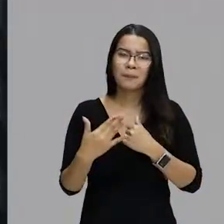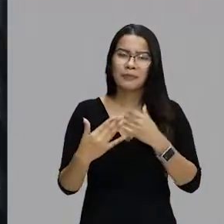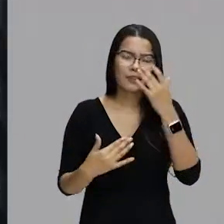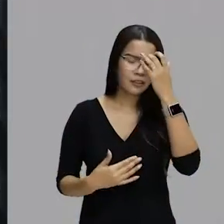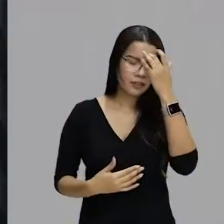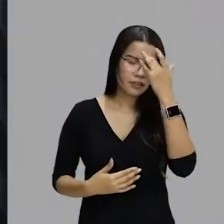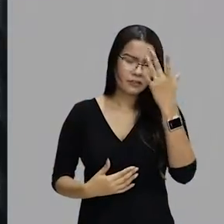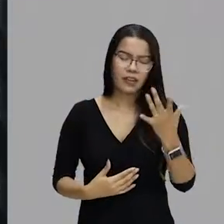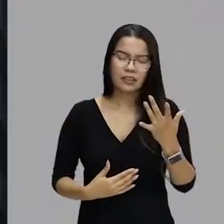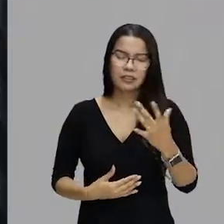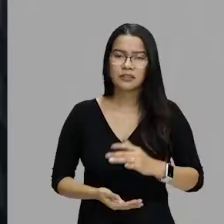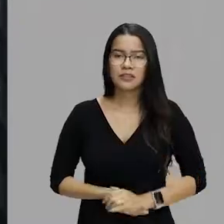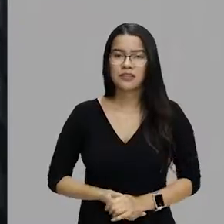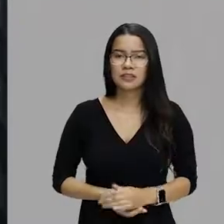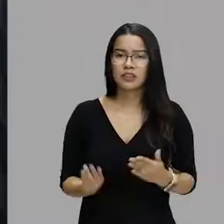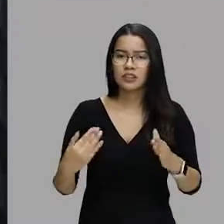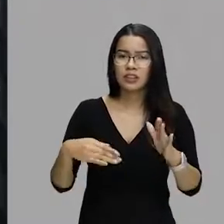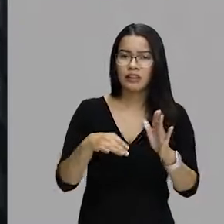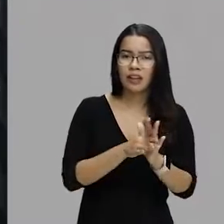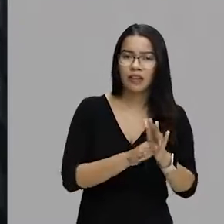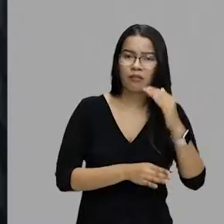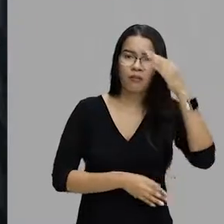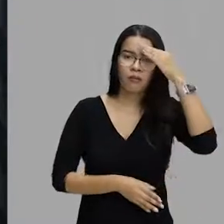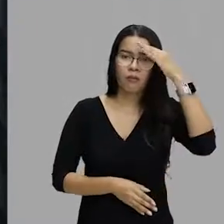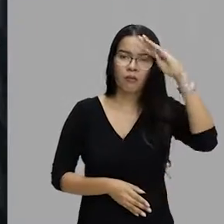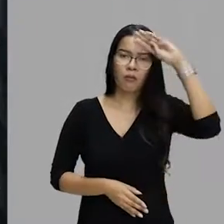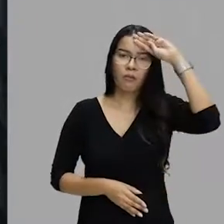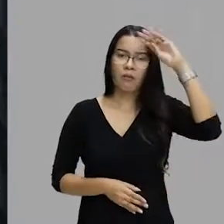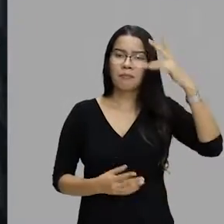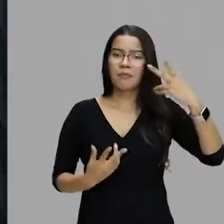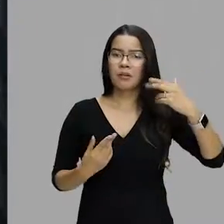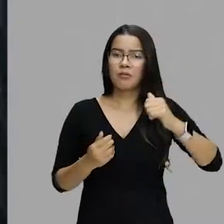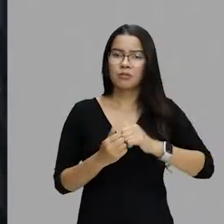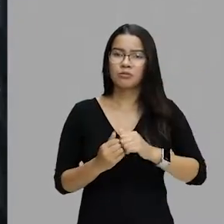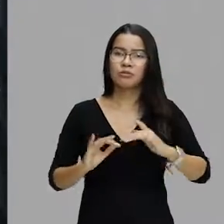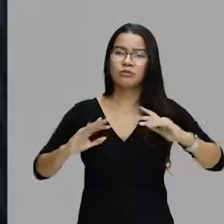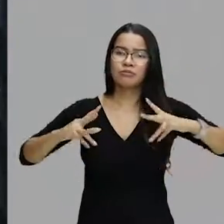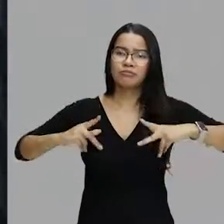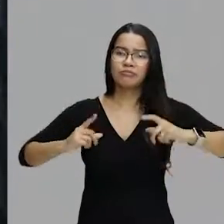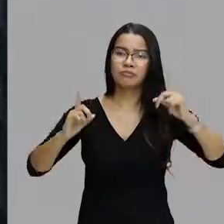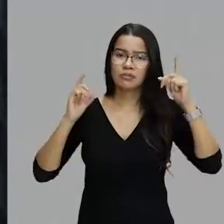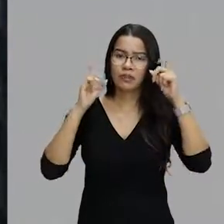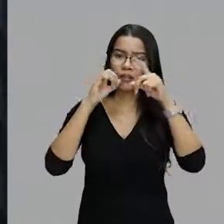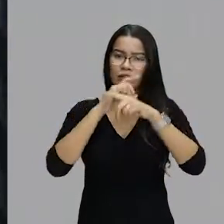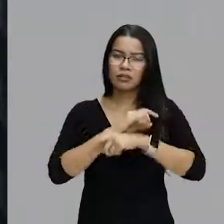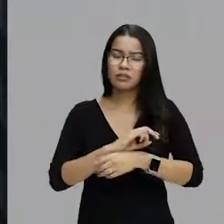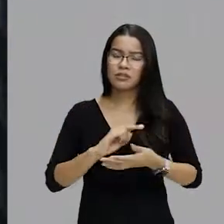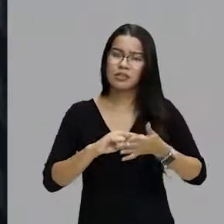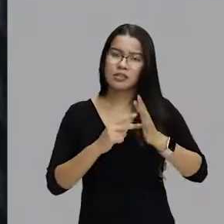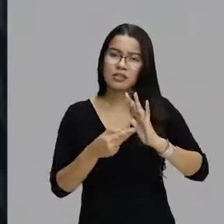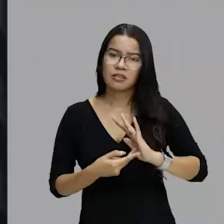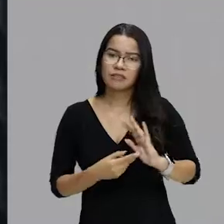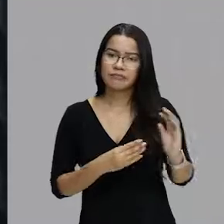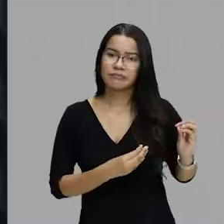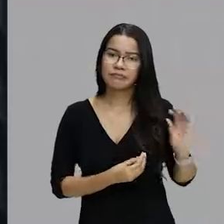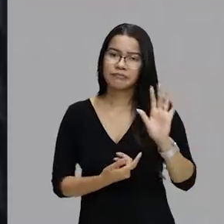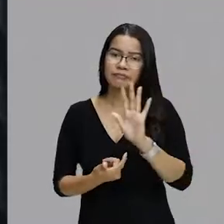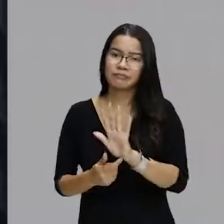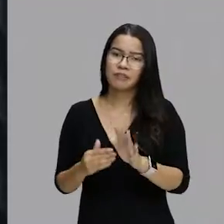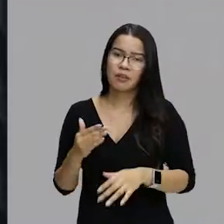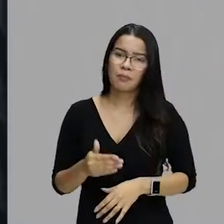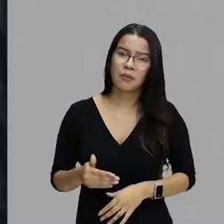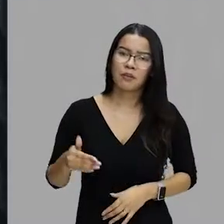fácil chegar em Cuba, apesar de todas as dificuldades, no sentido de colocar em prática o